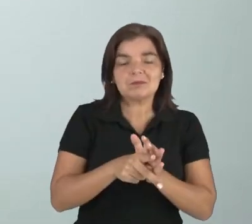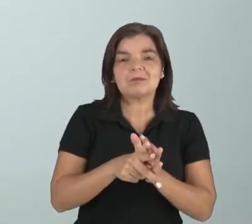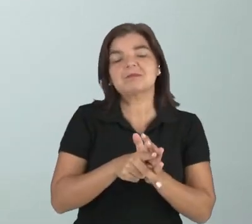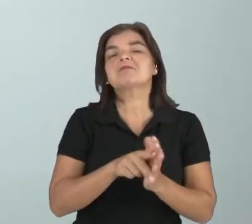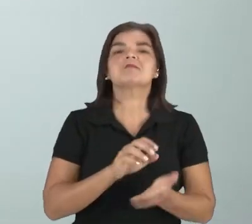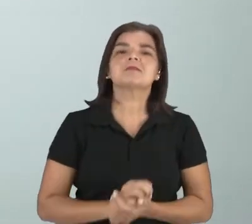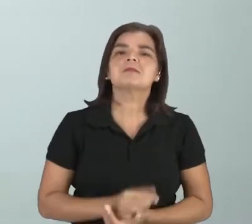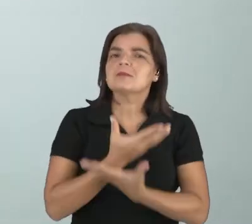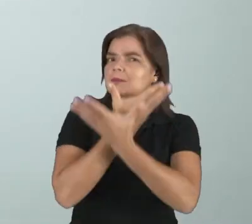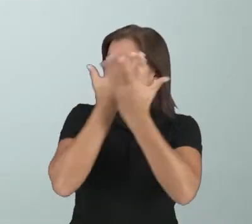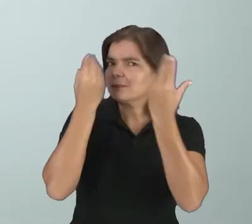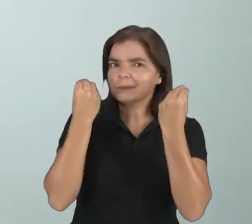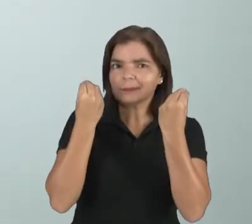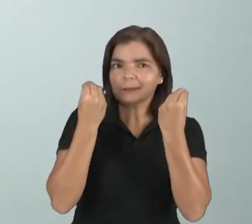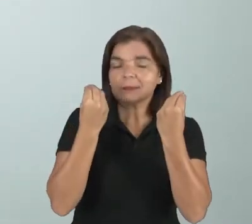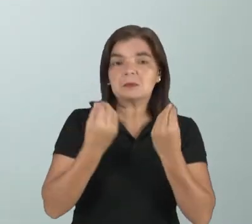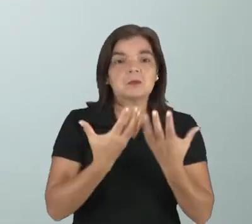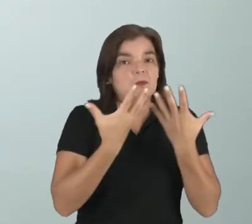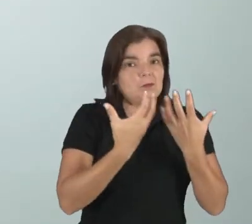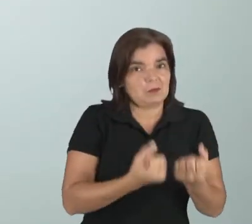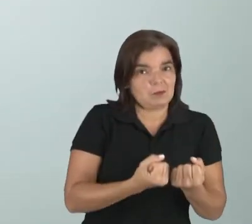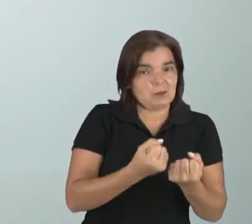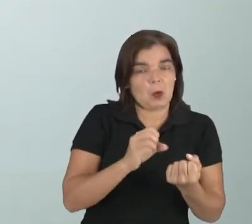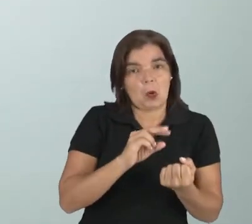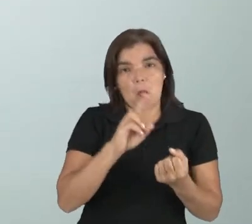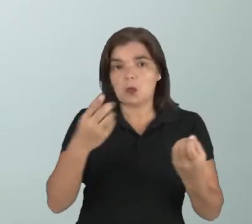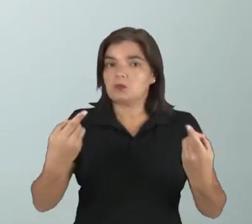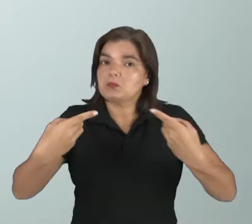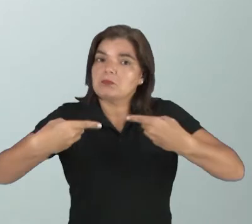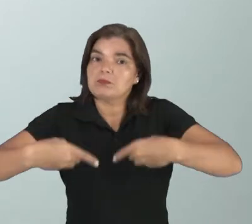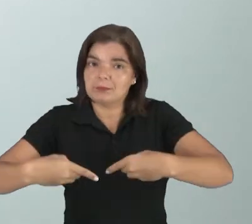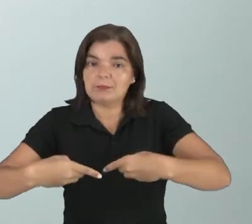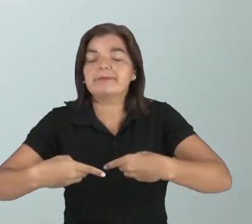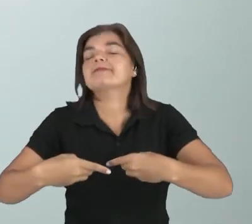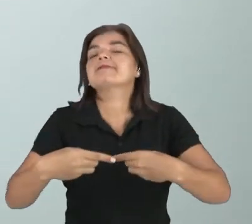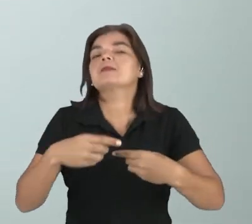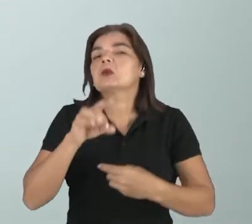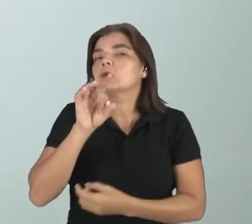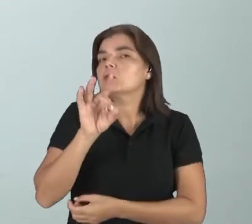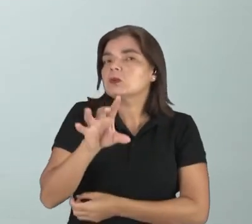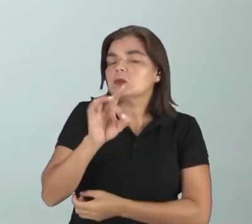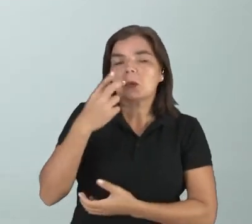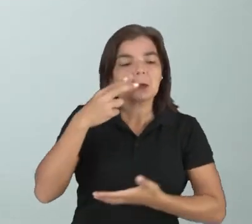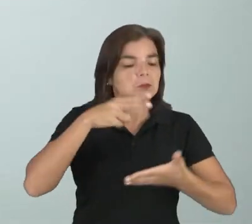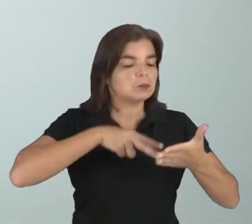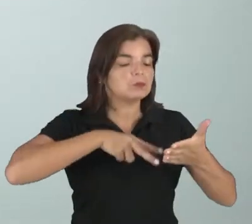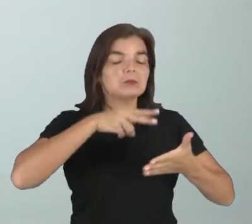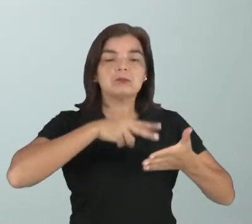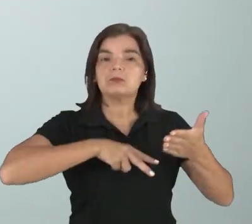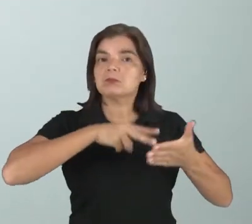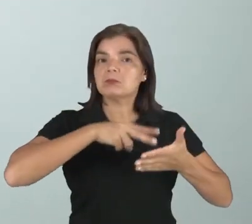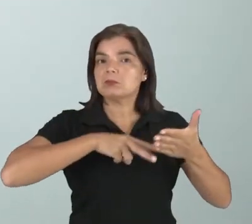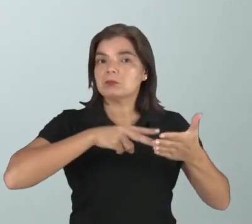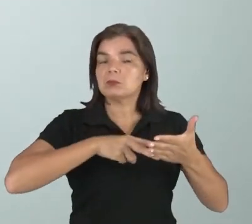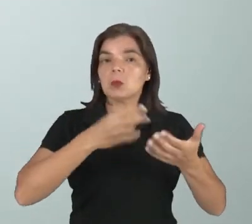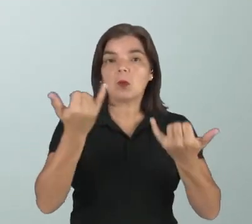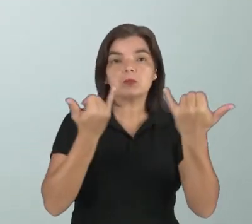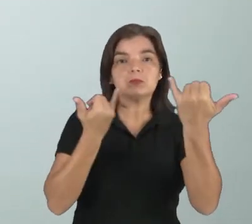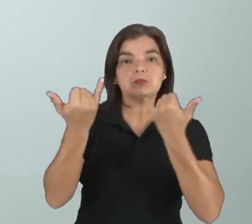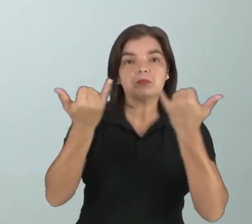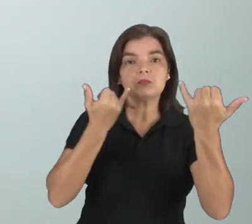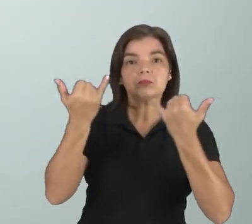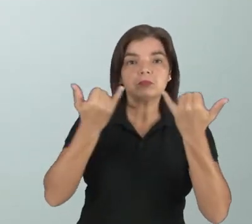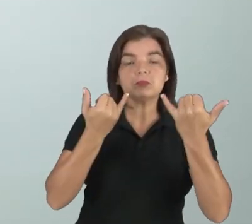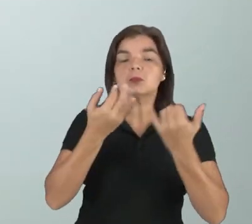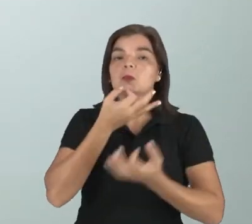bom? Não se esqueça disso, ou concordando, ou discordando, ou apenas lendo para se informar sobre